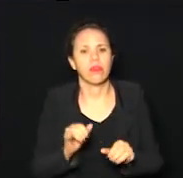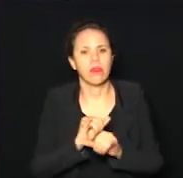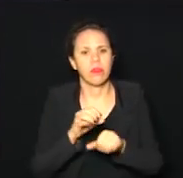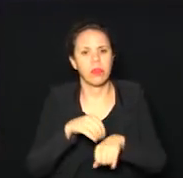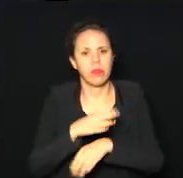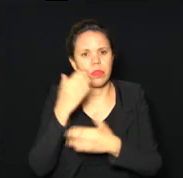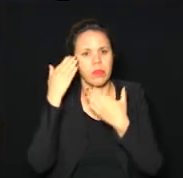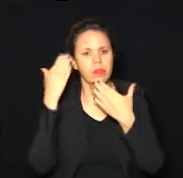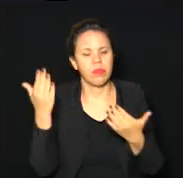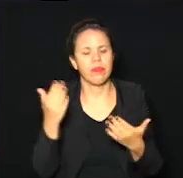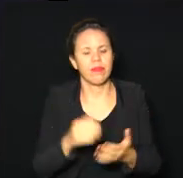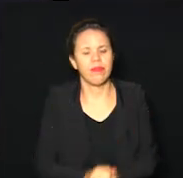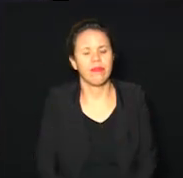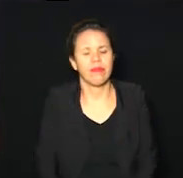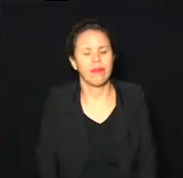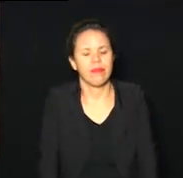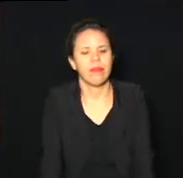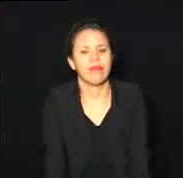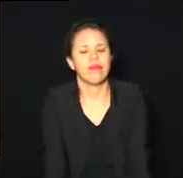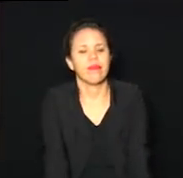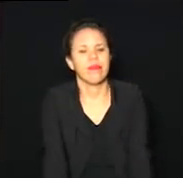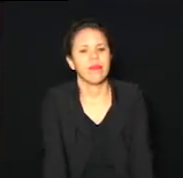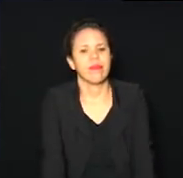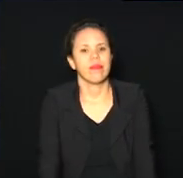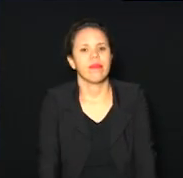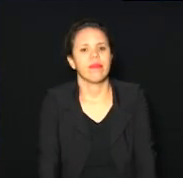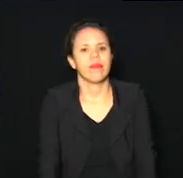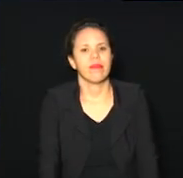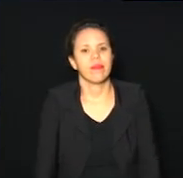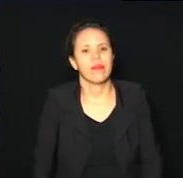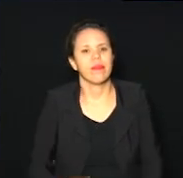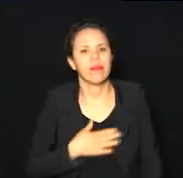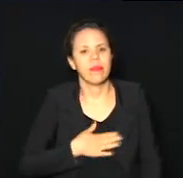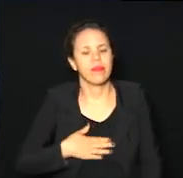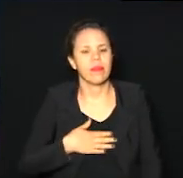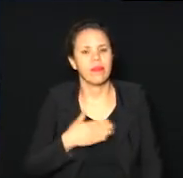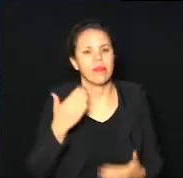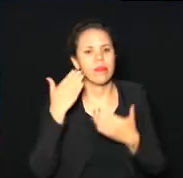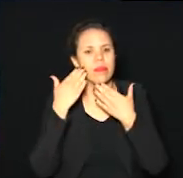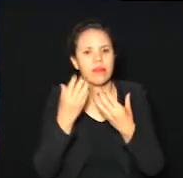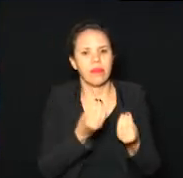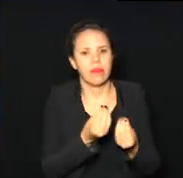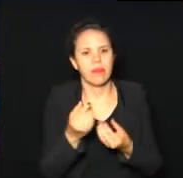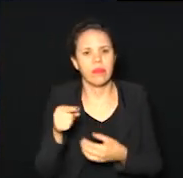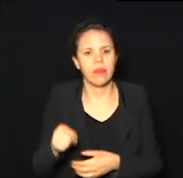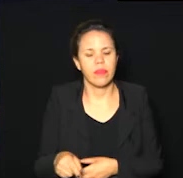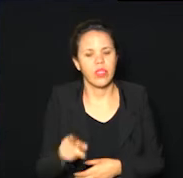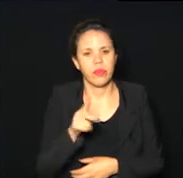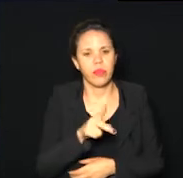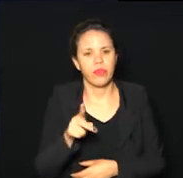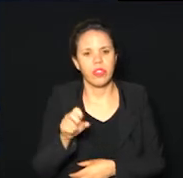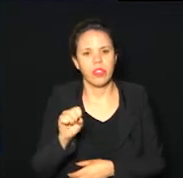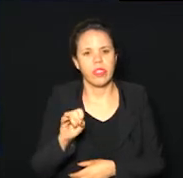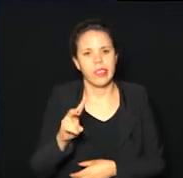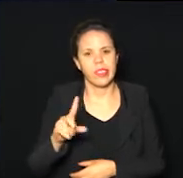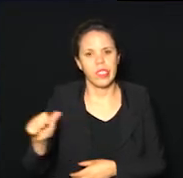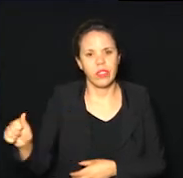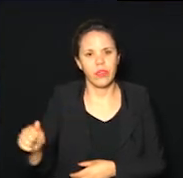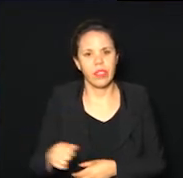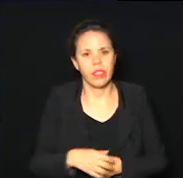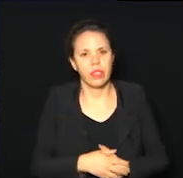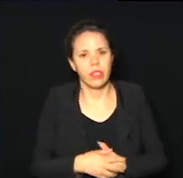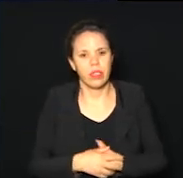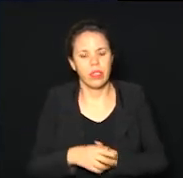Muito obrigado. Valeu. Obrigada. Eu gostaria de agradecer muito à professora Silvia Gatti,